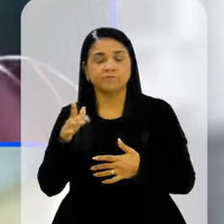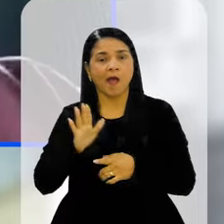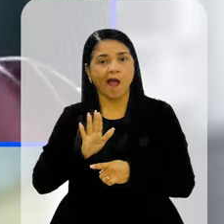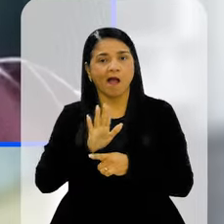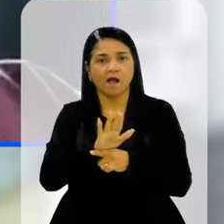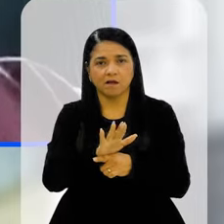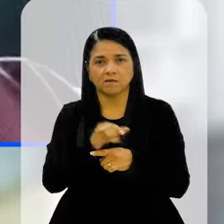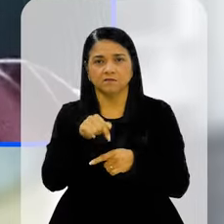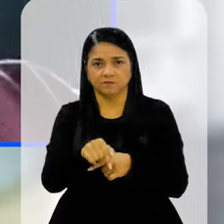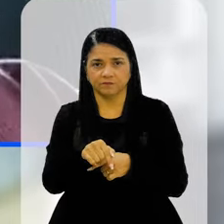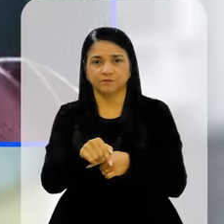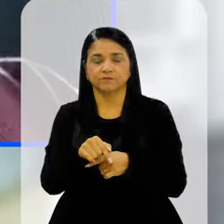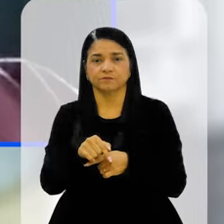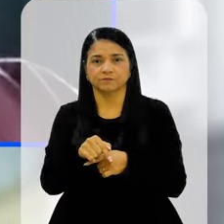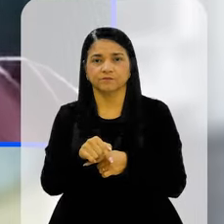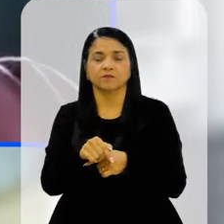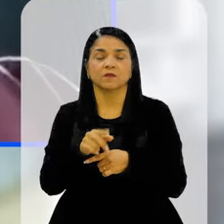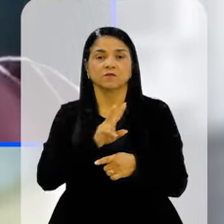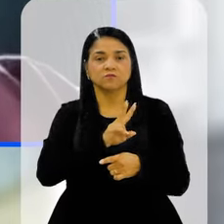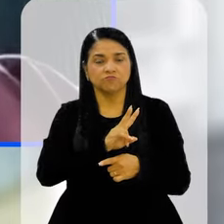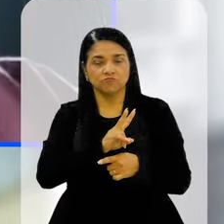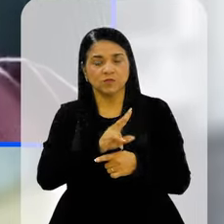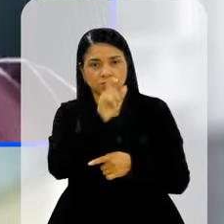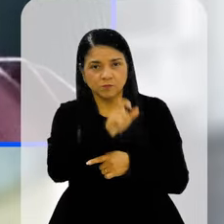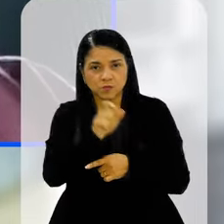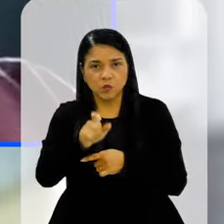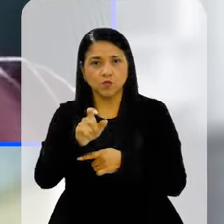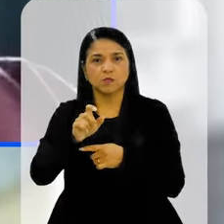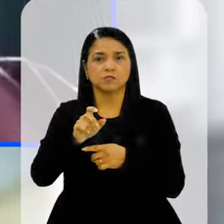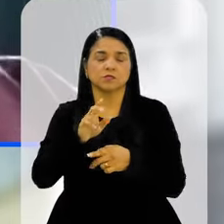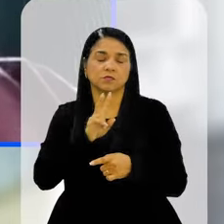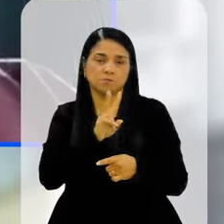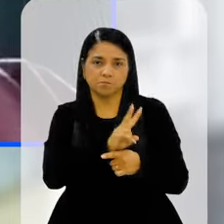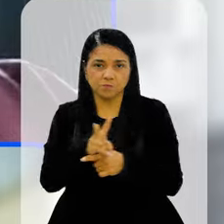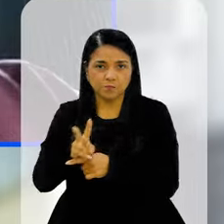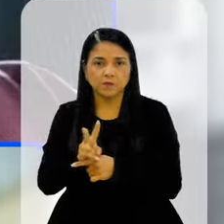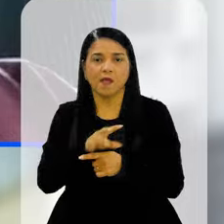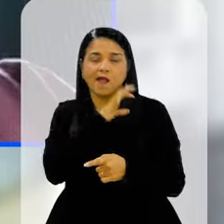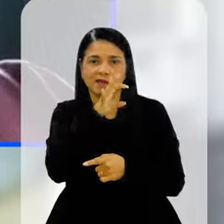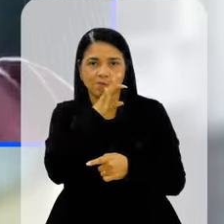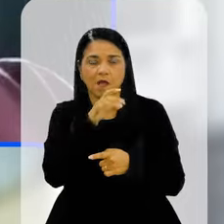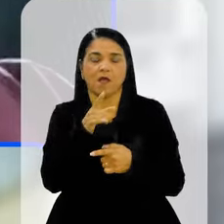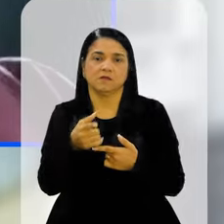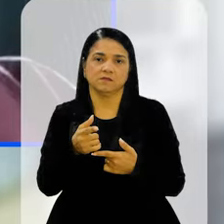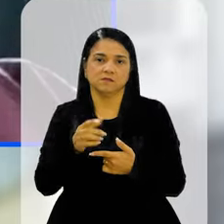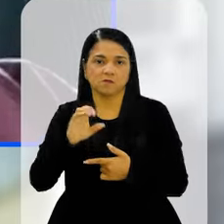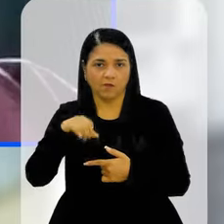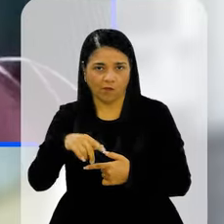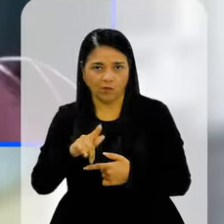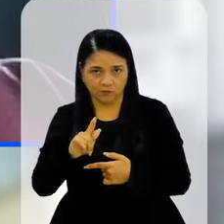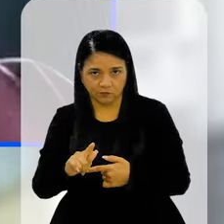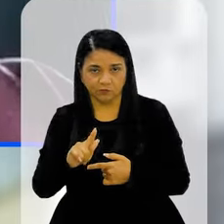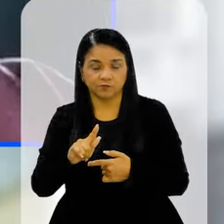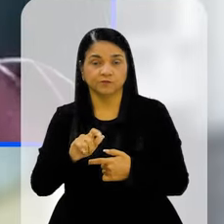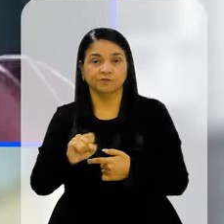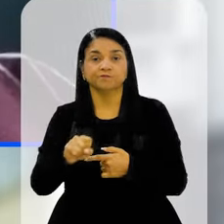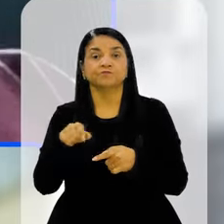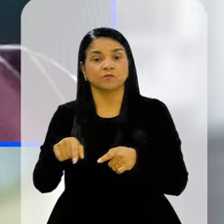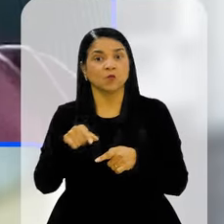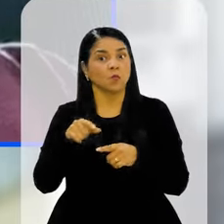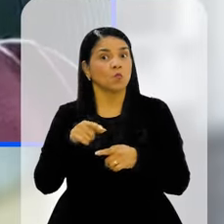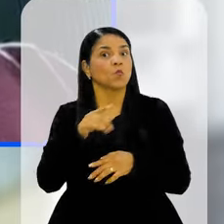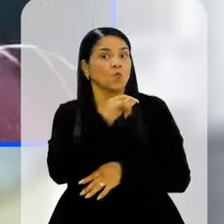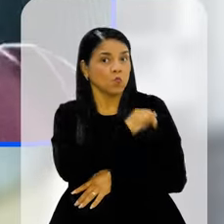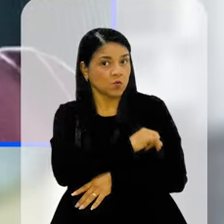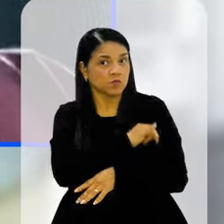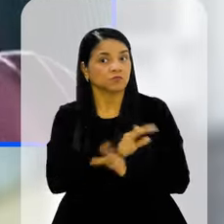fazer também o possível para ajudar os protetores e ONGs que lá atuam, né? Mas eu queria dizer o